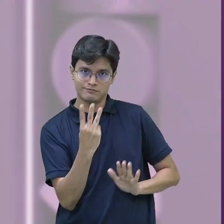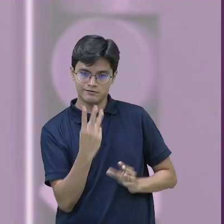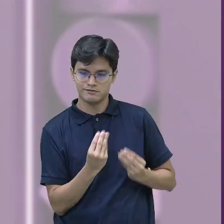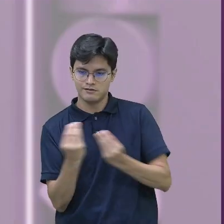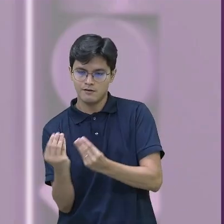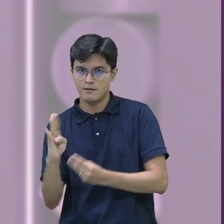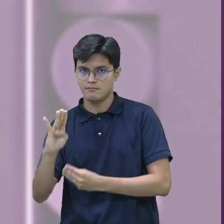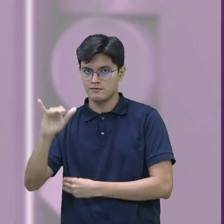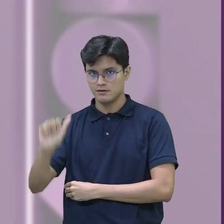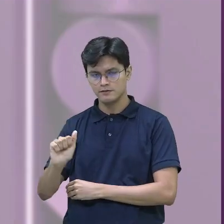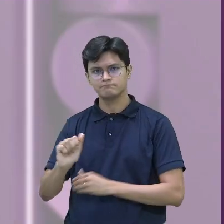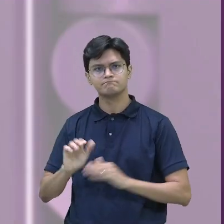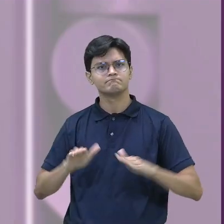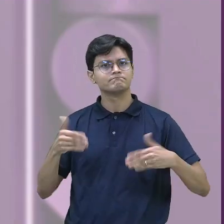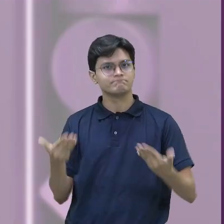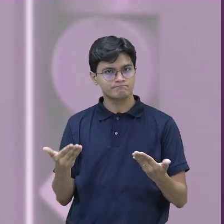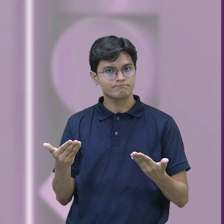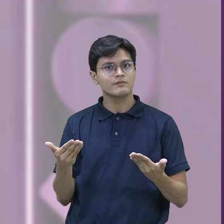o seguinte.